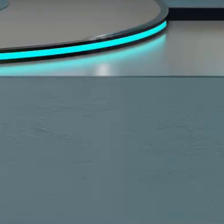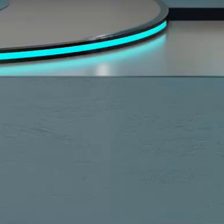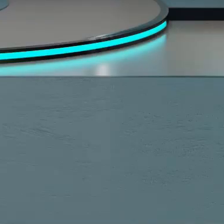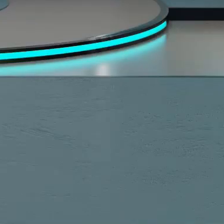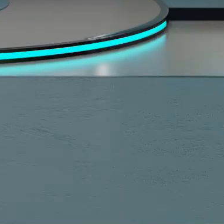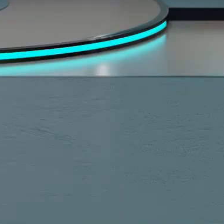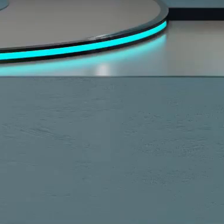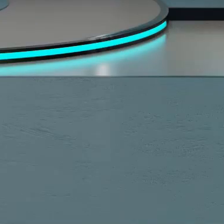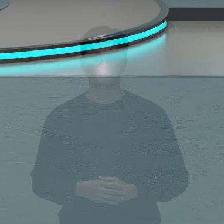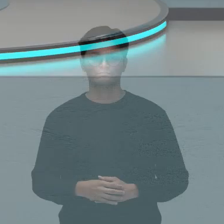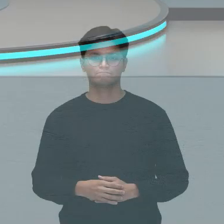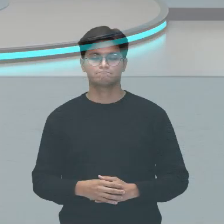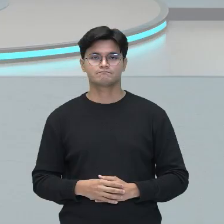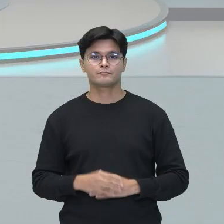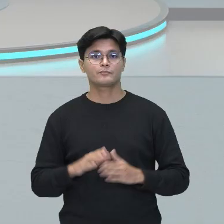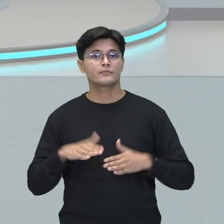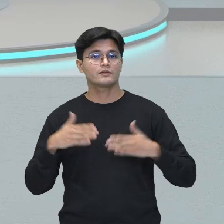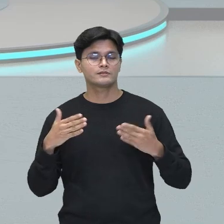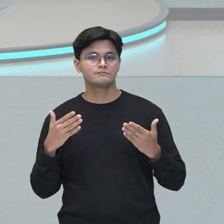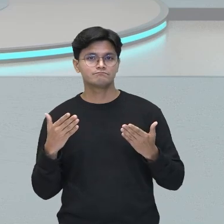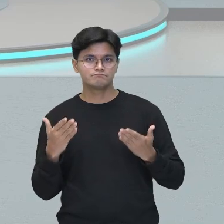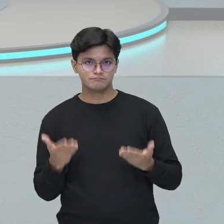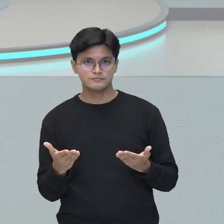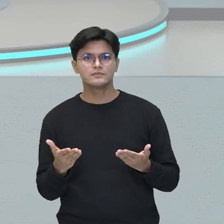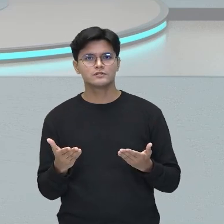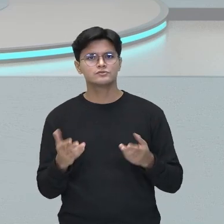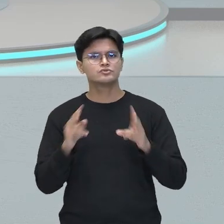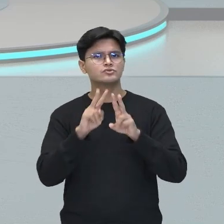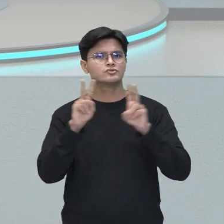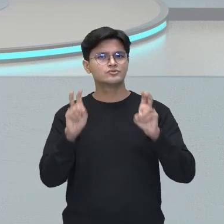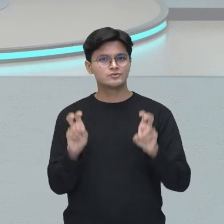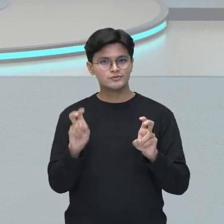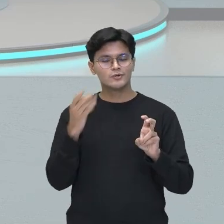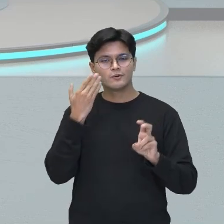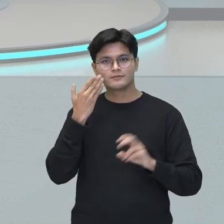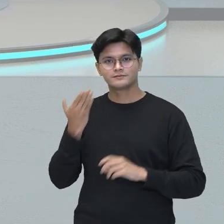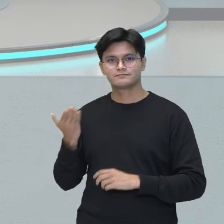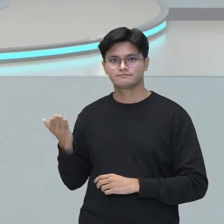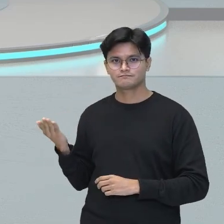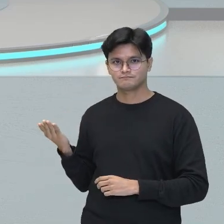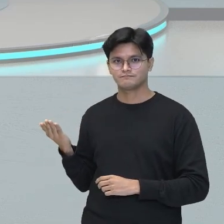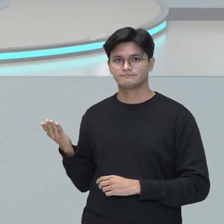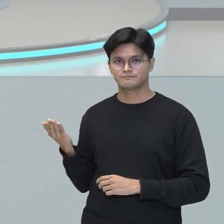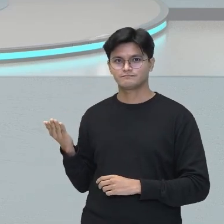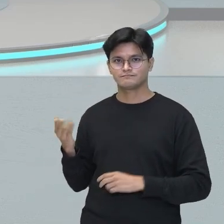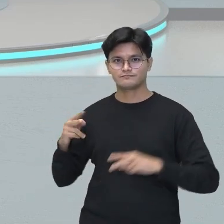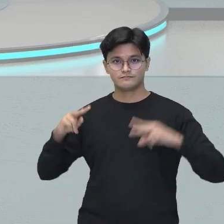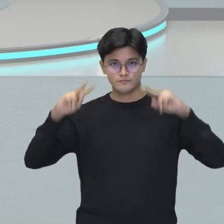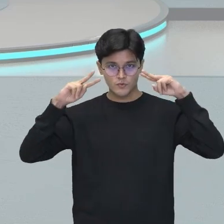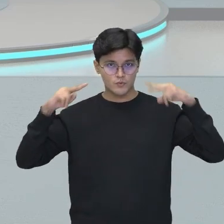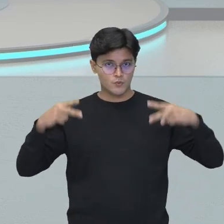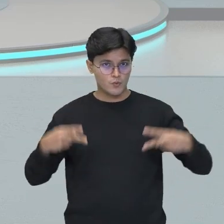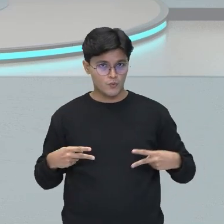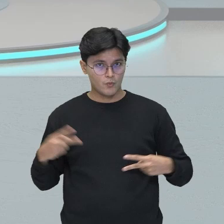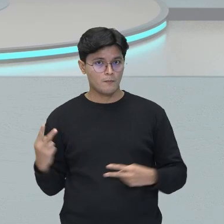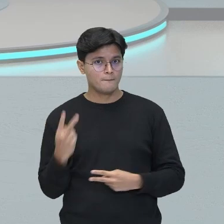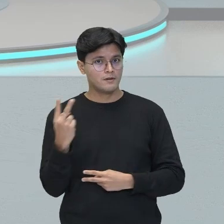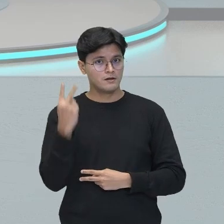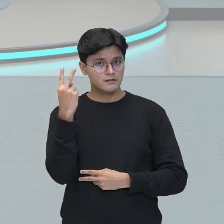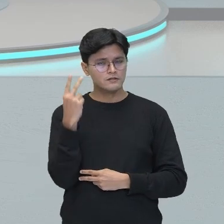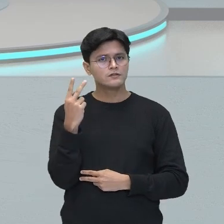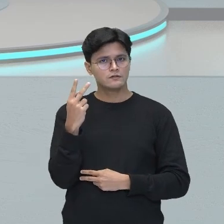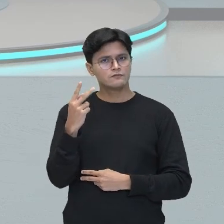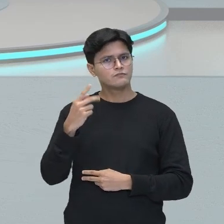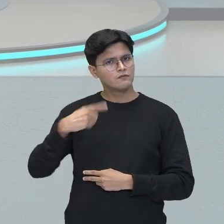aula então minha gente sobre isto aí ó humanismo né Vocês veem em